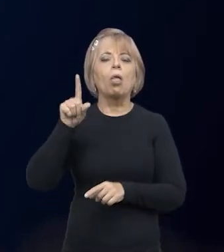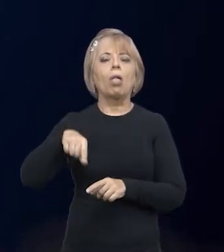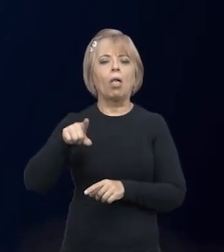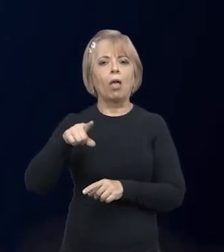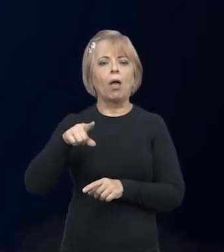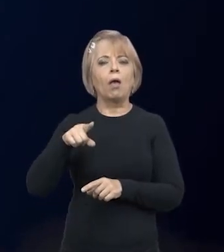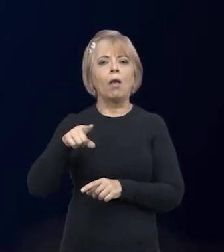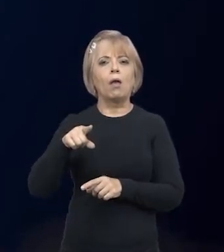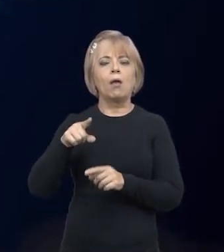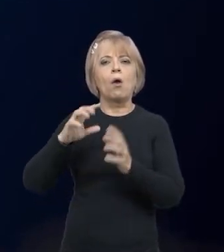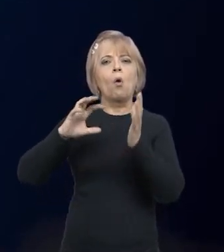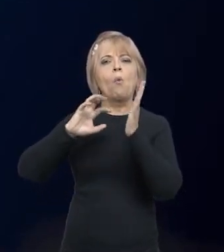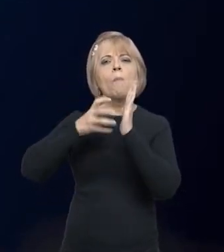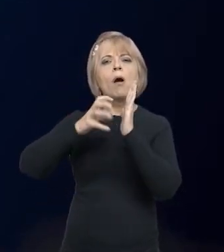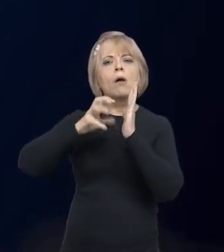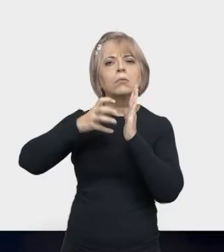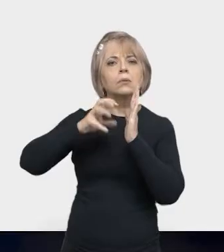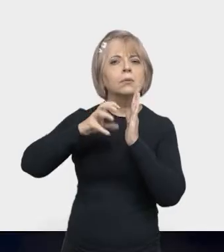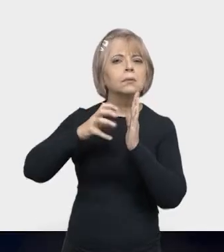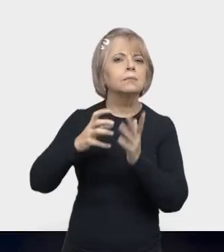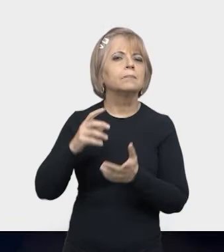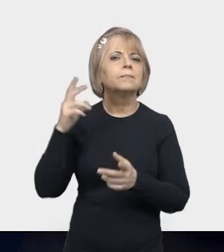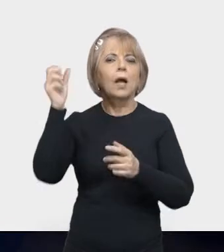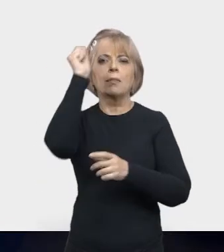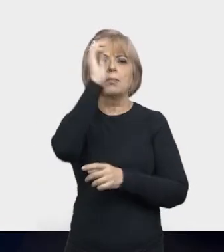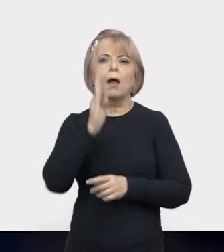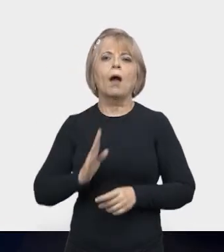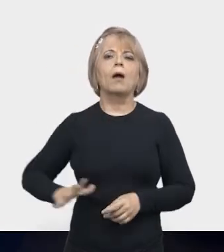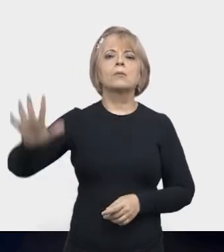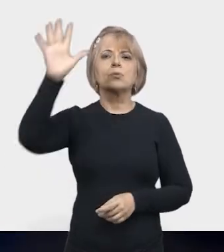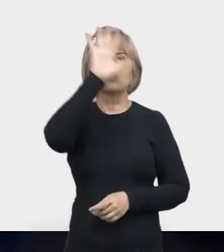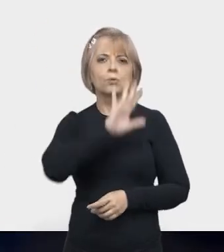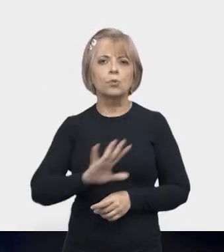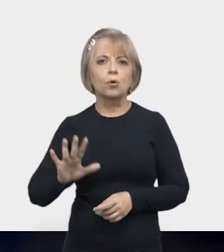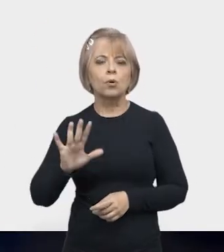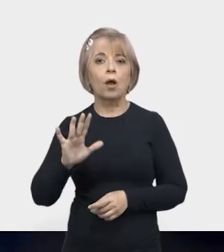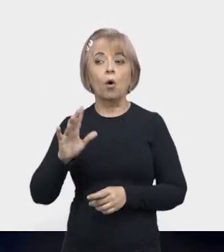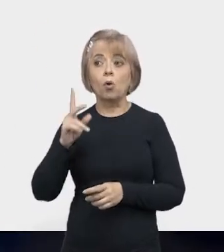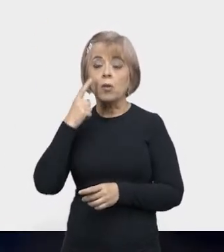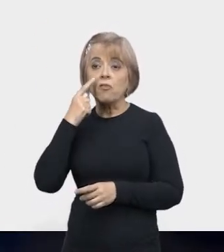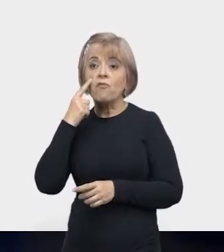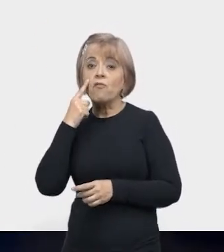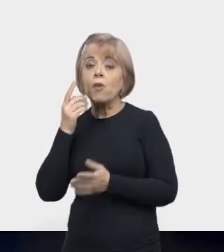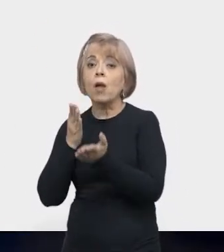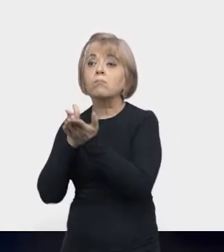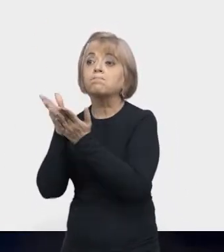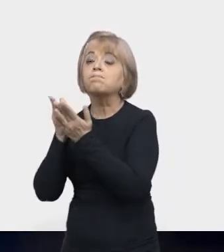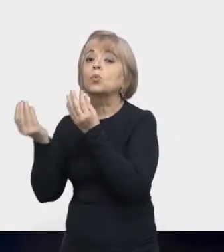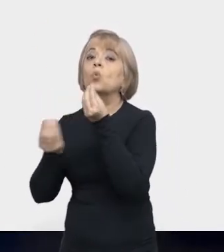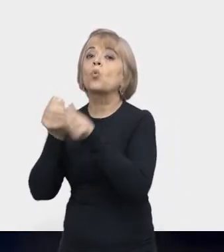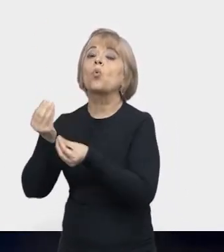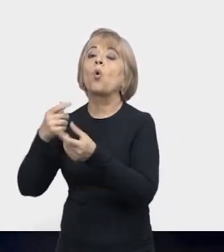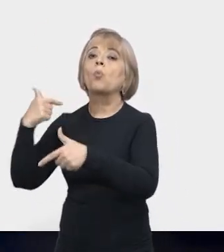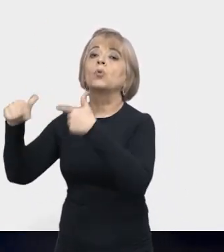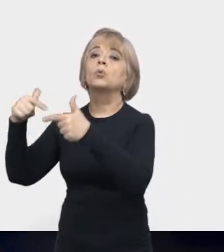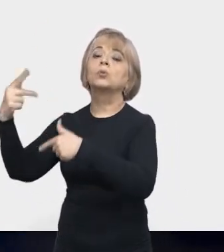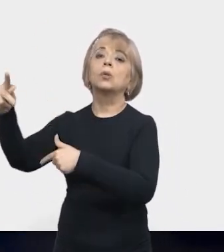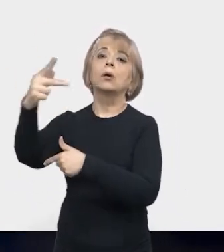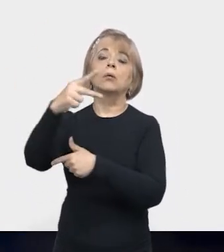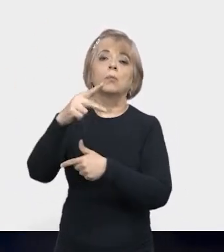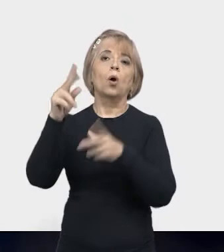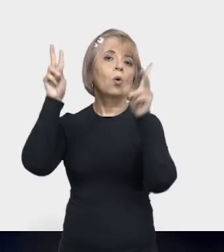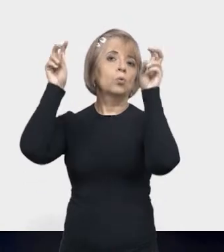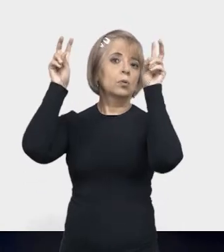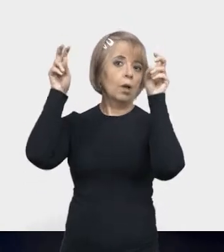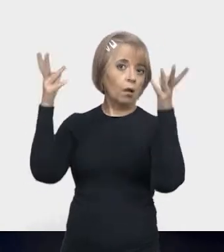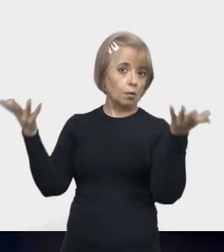dados nacional de ações civis públicas, de termos de ajustamento de conduta. Então é possível verificar, por exemplo, em relação a um determinado